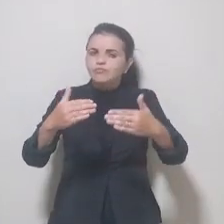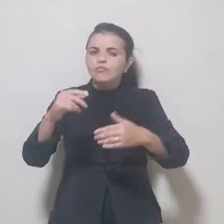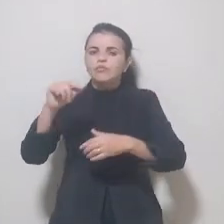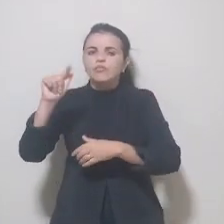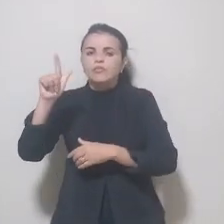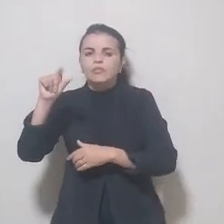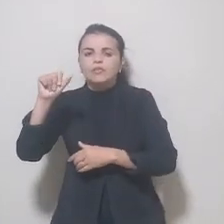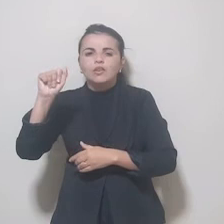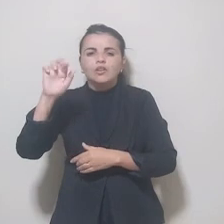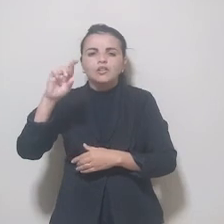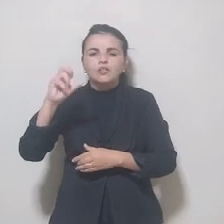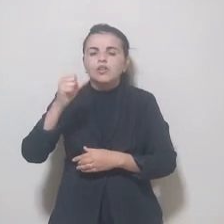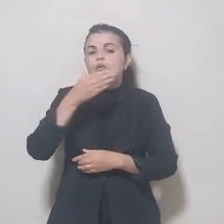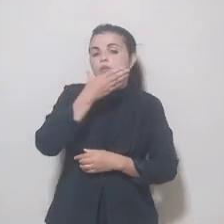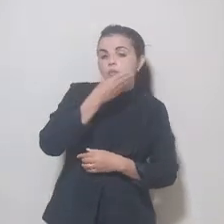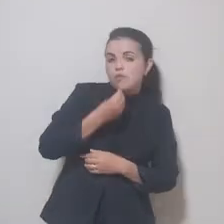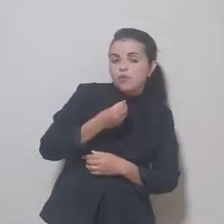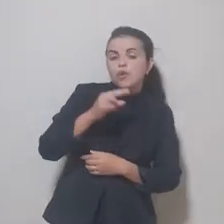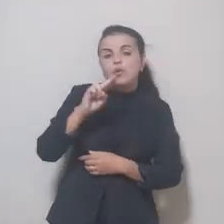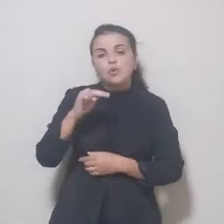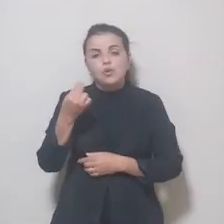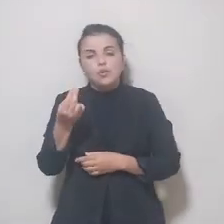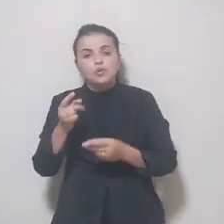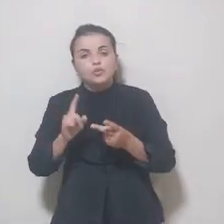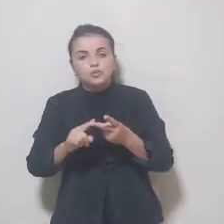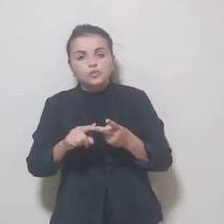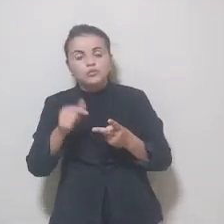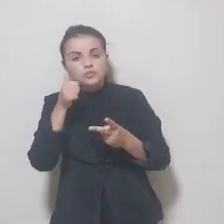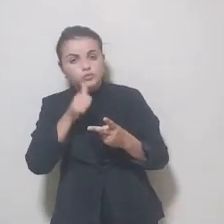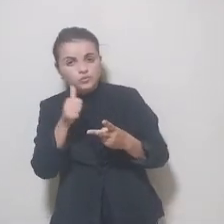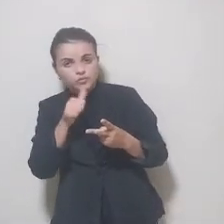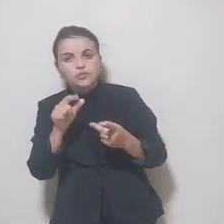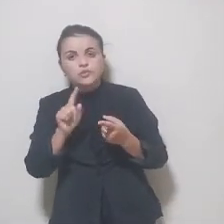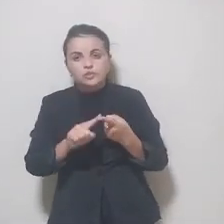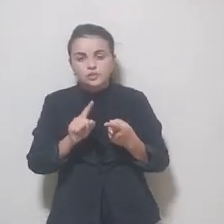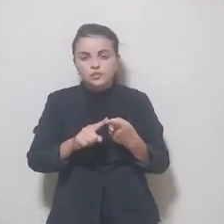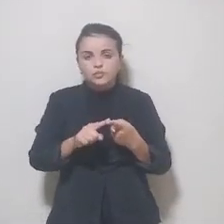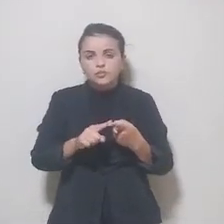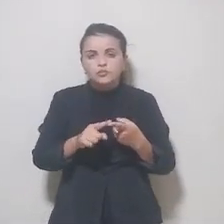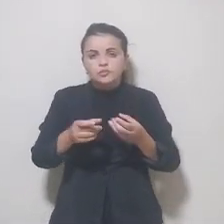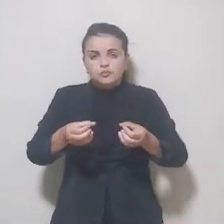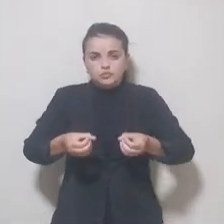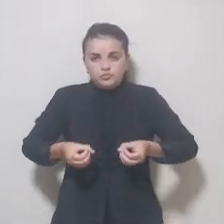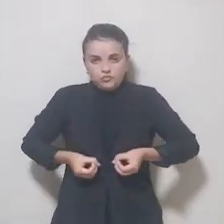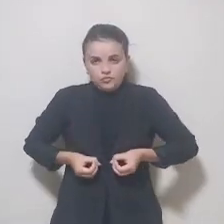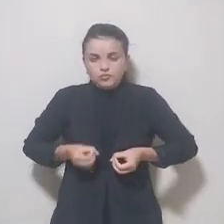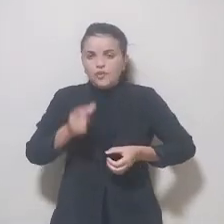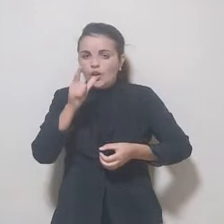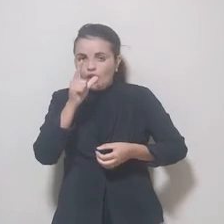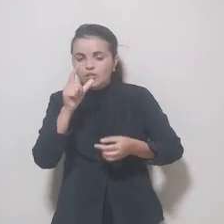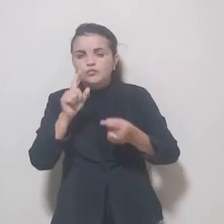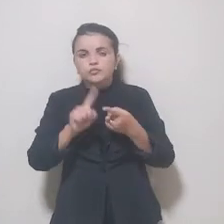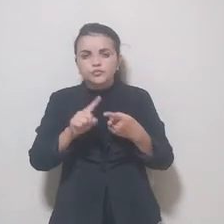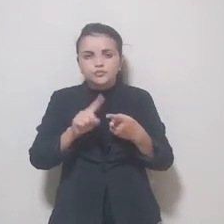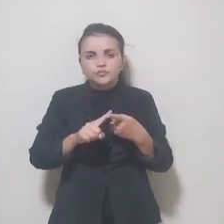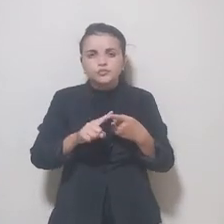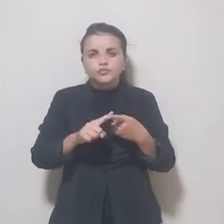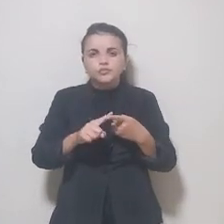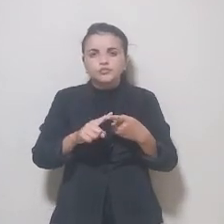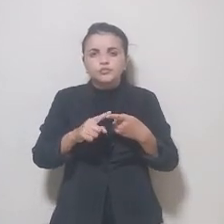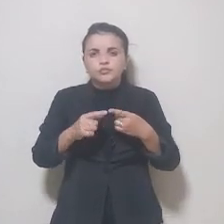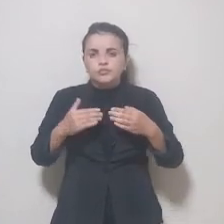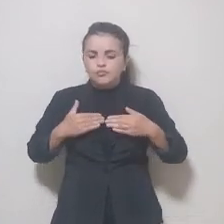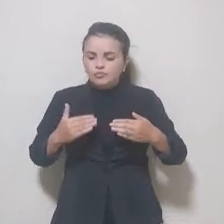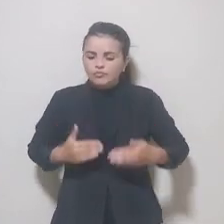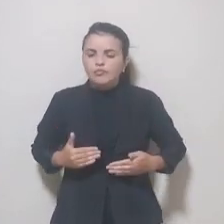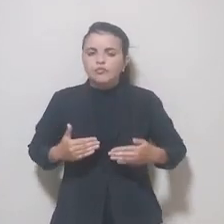glândulas, são os nossos órgãos sexuais, tanto masculino como feminino. A gente tem o testículo e a gente tem os ovários. Então, eles produzem alguns